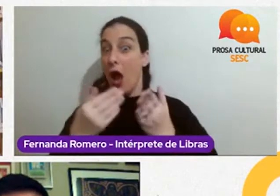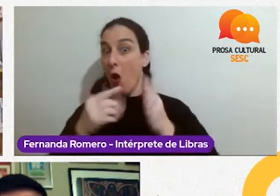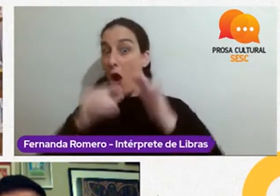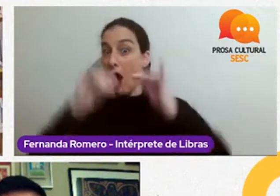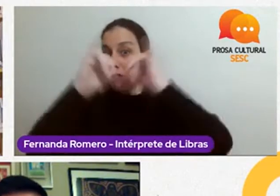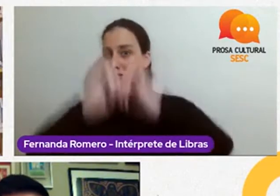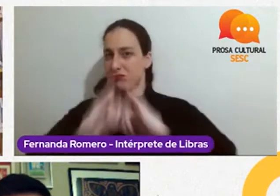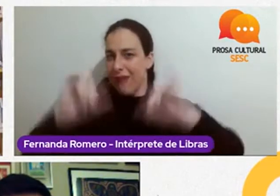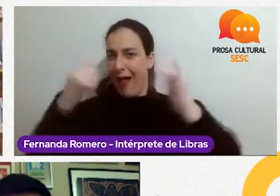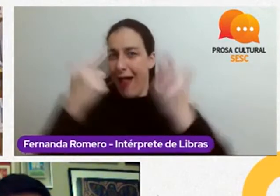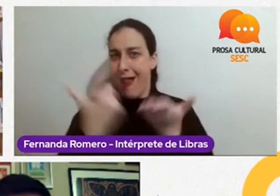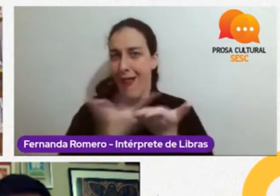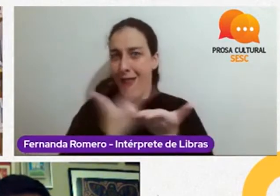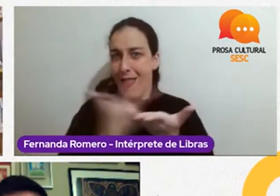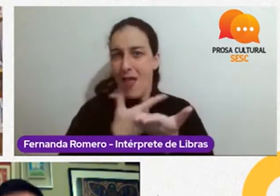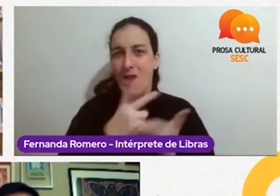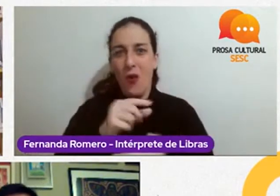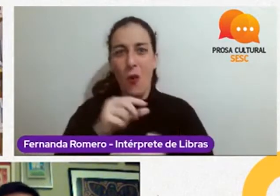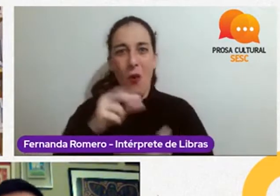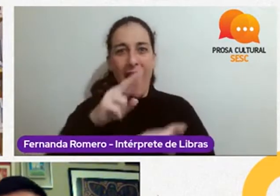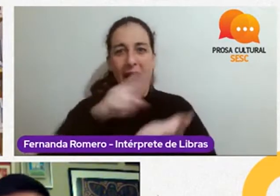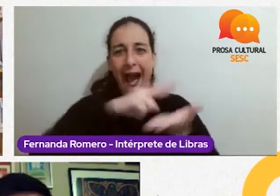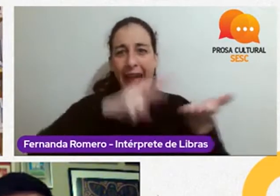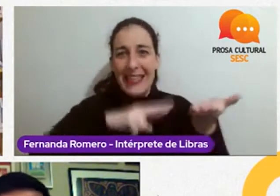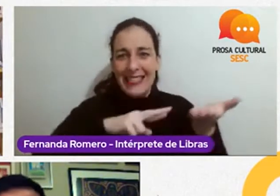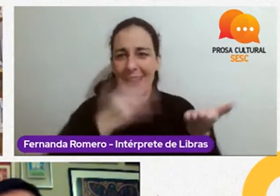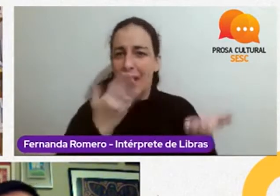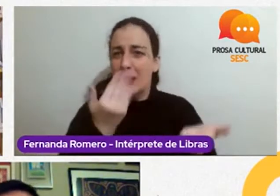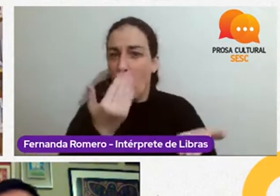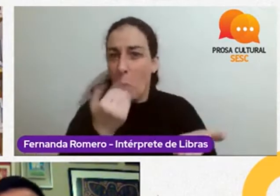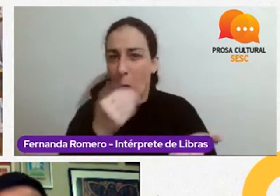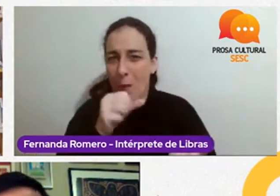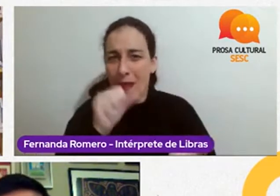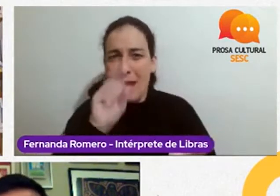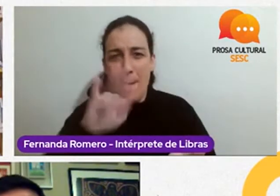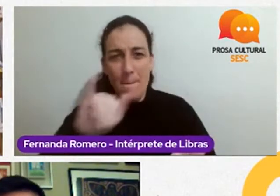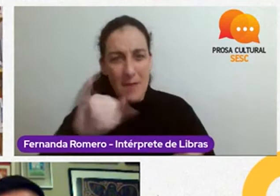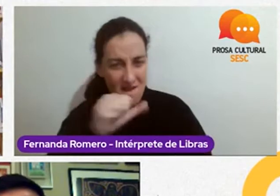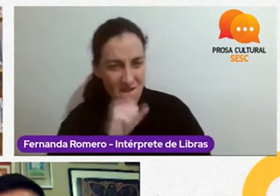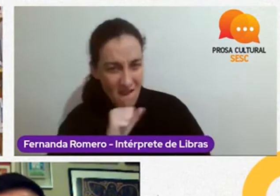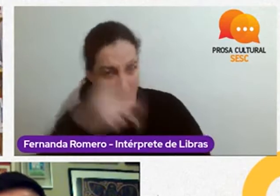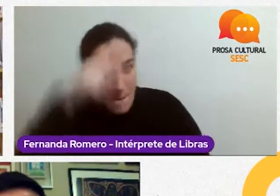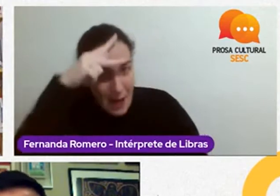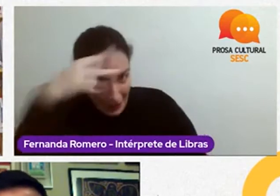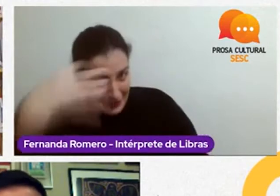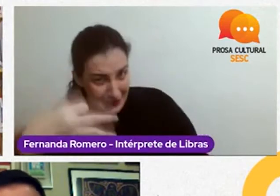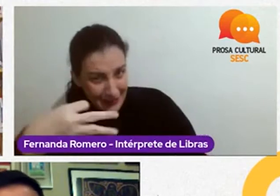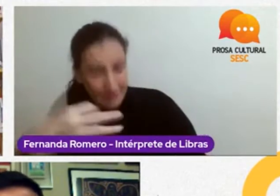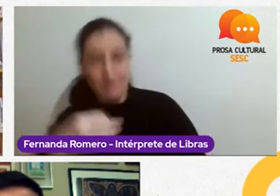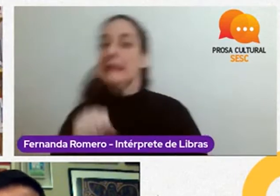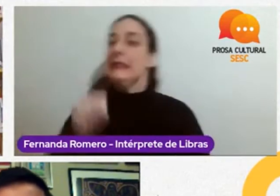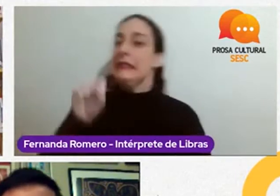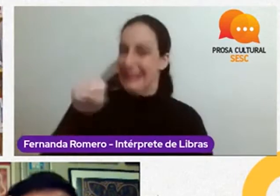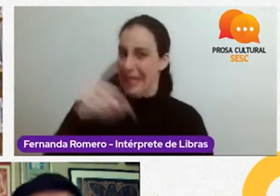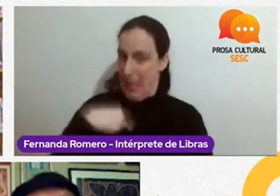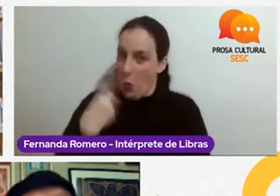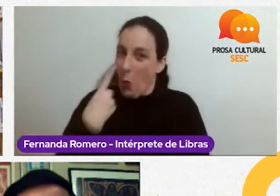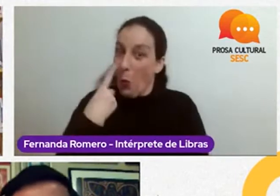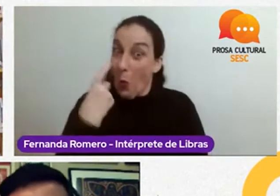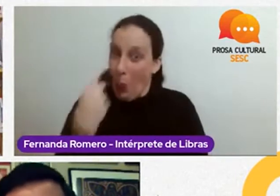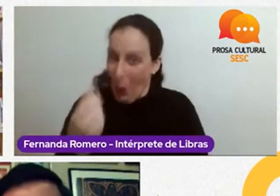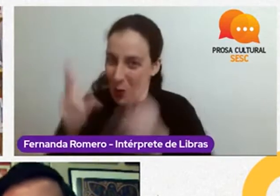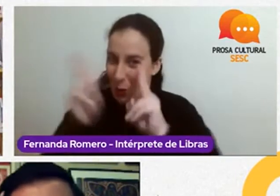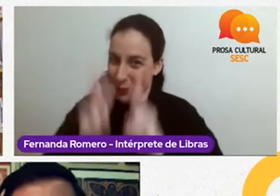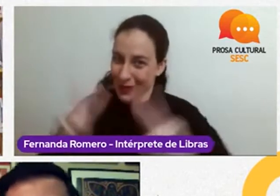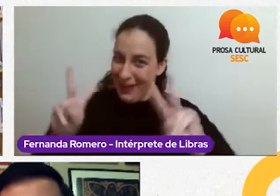com as receitas da tua bisavó lá de Pelotas. É isso? Bom, eu sou um curioso do olhar, que nem eu